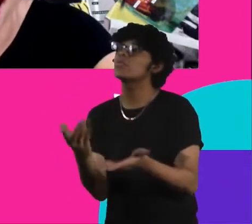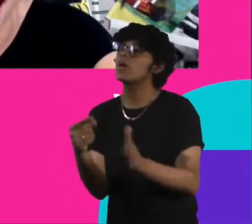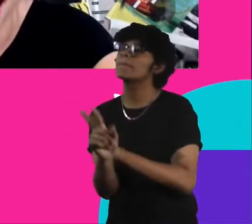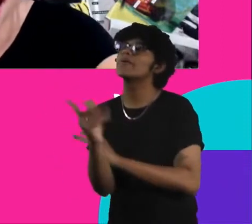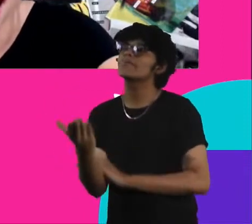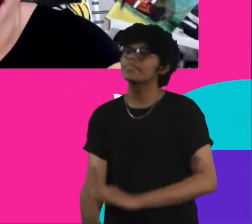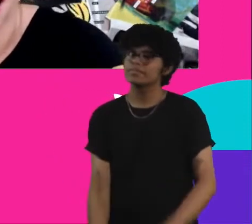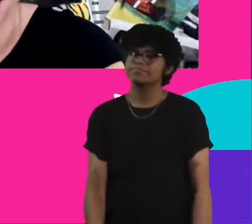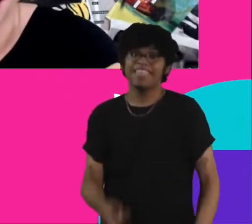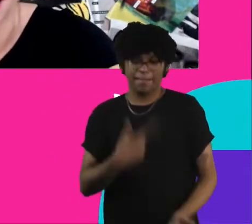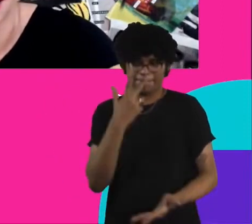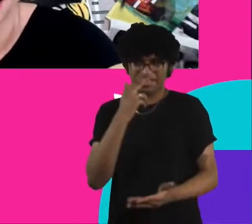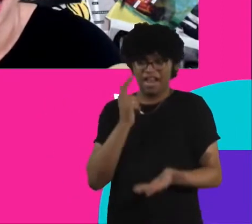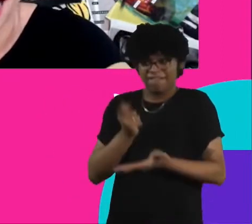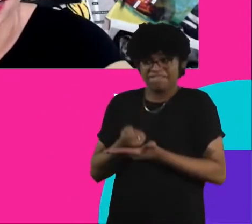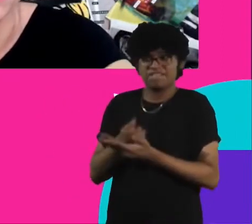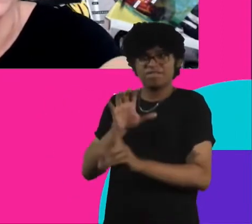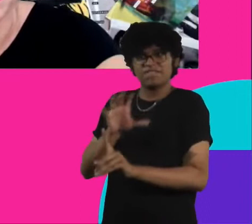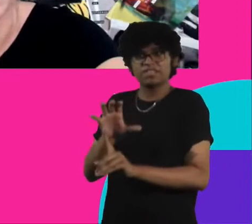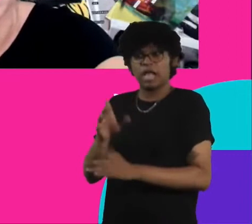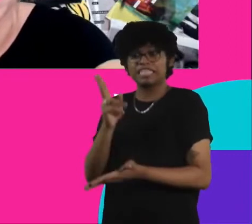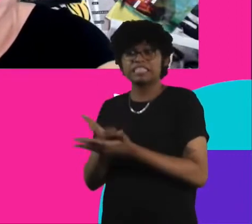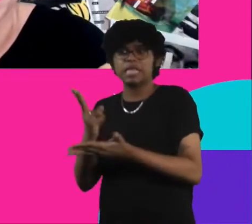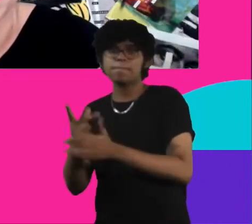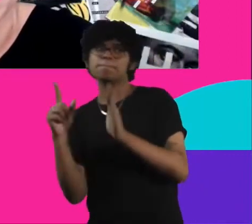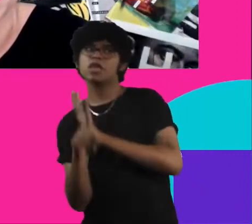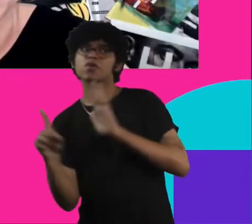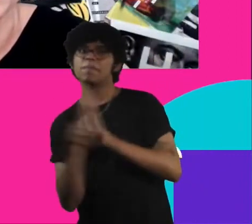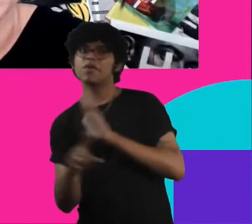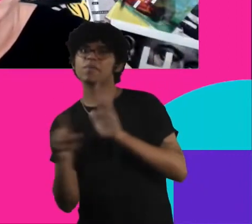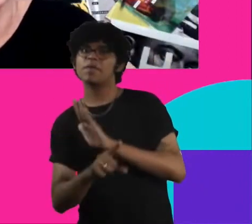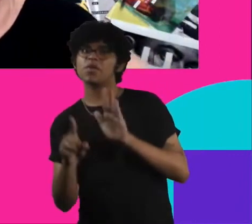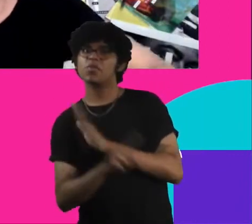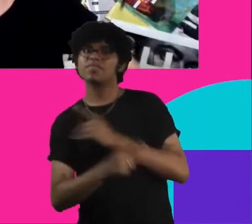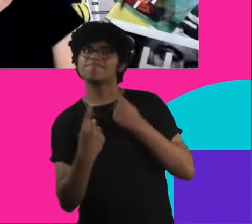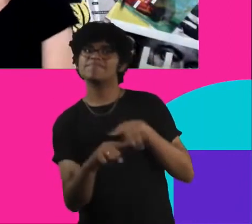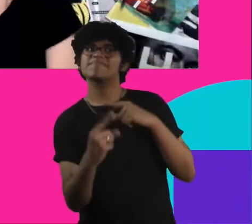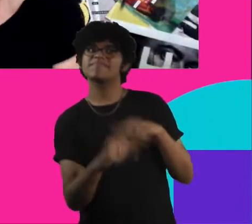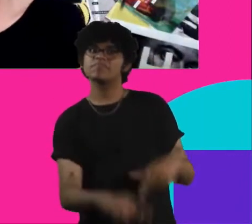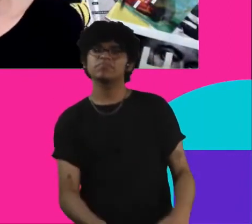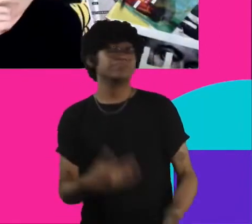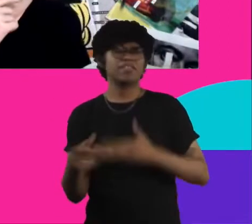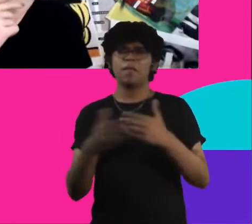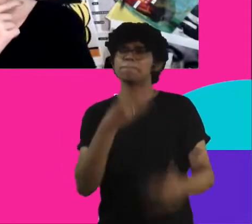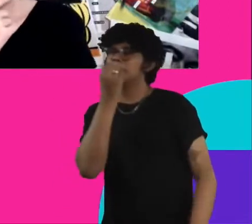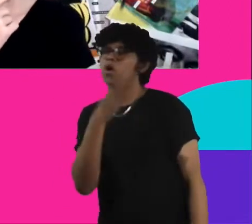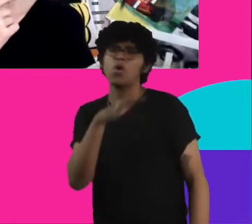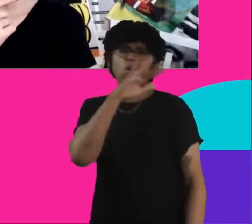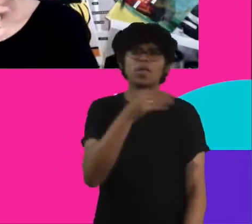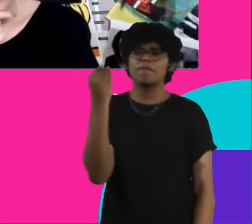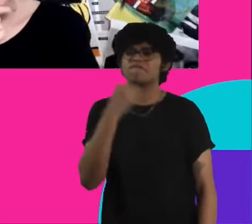Ela forçou ele a sempre fazer perguntas. Independente se a pergunta é boa, ruim, Perfeito. fraca,